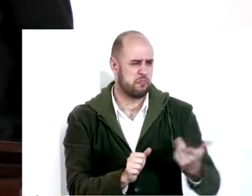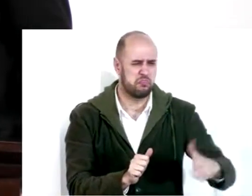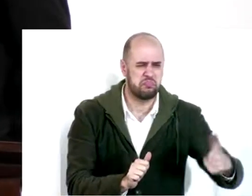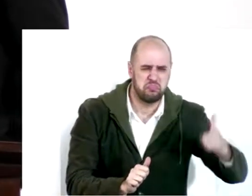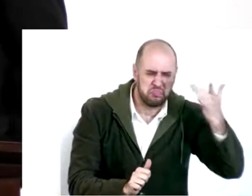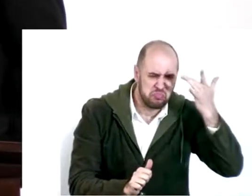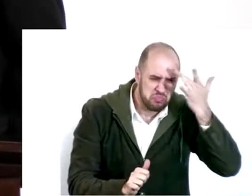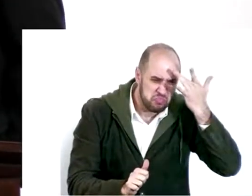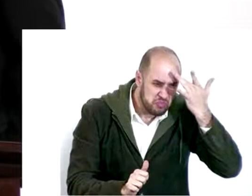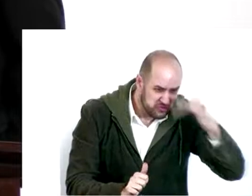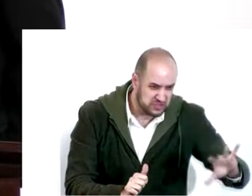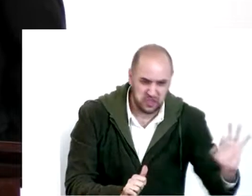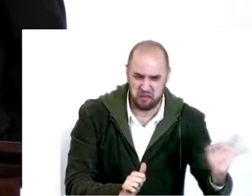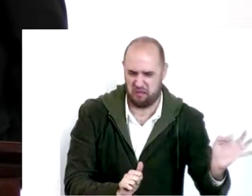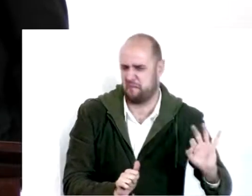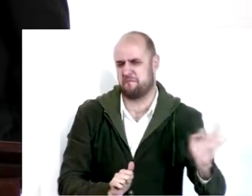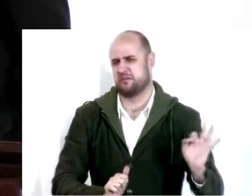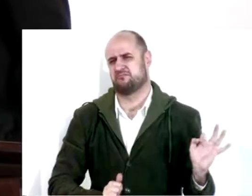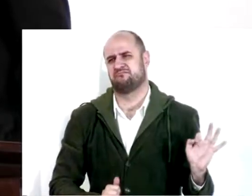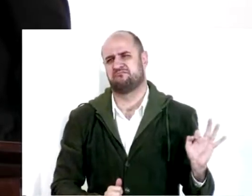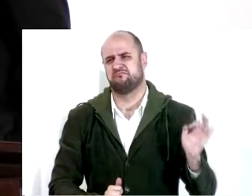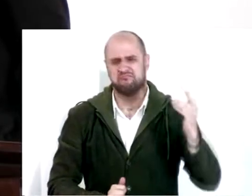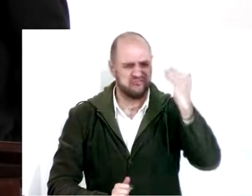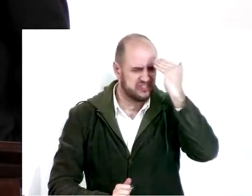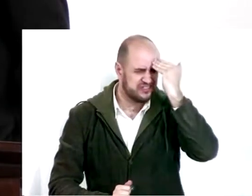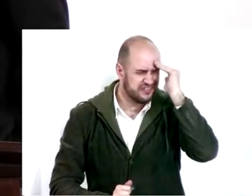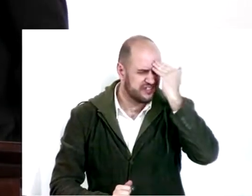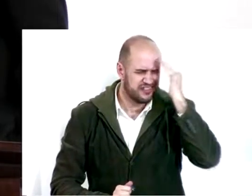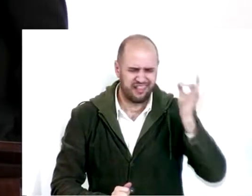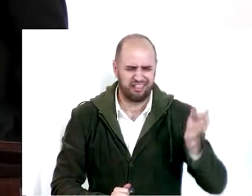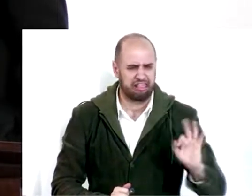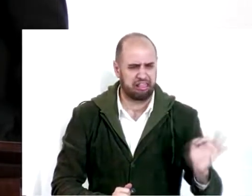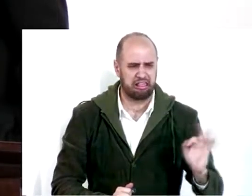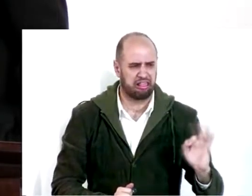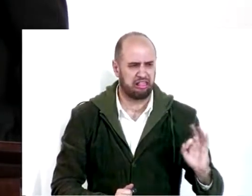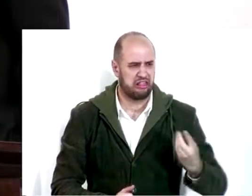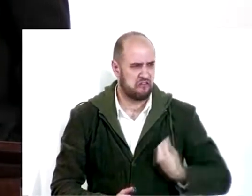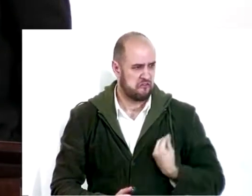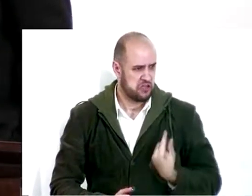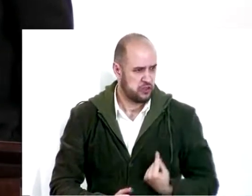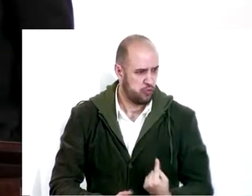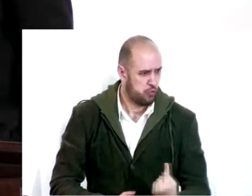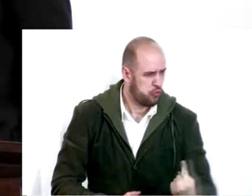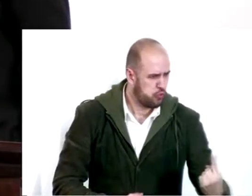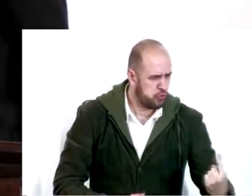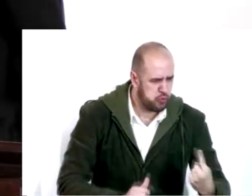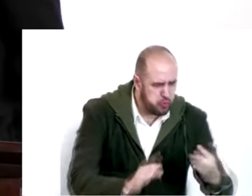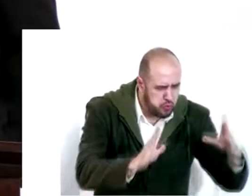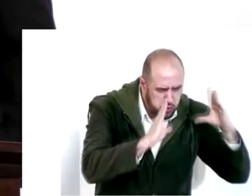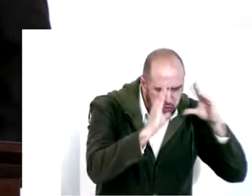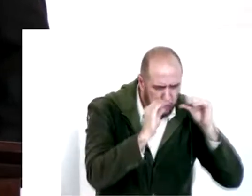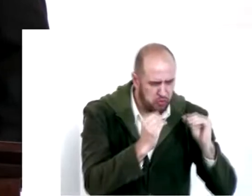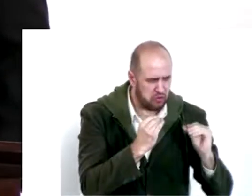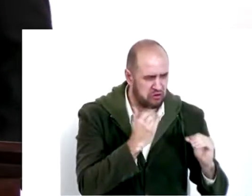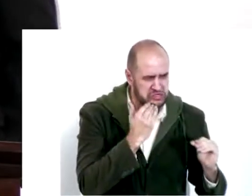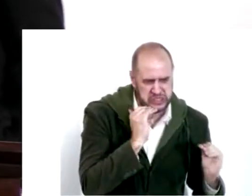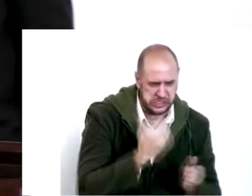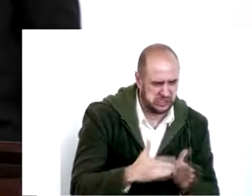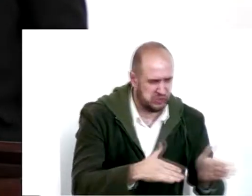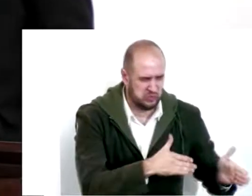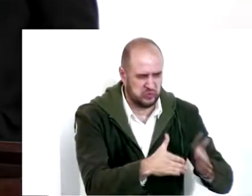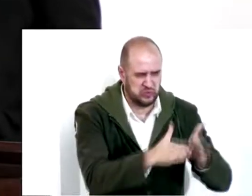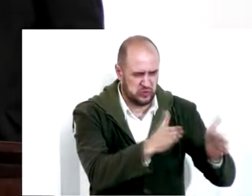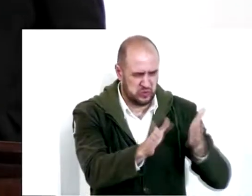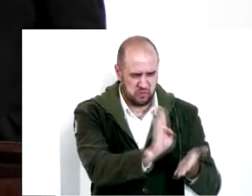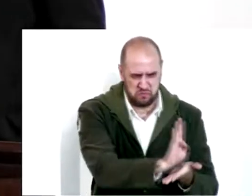sabem, nem entendem, vagueiam em trevas, vacilam todos os